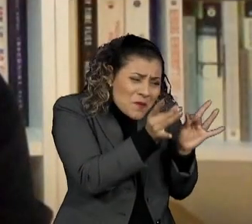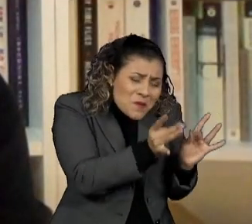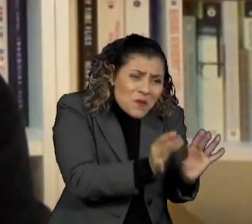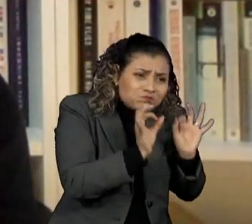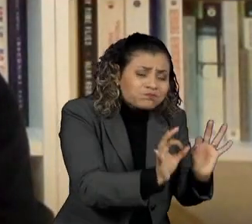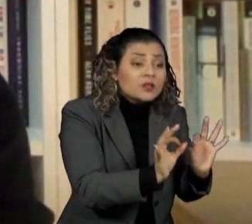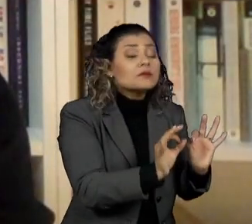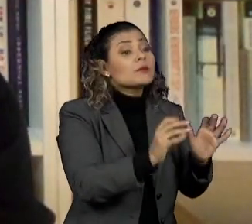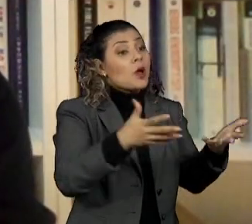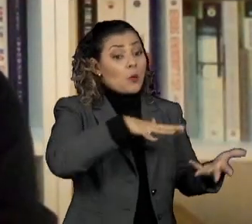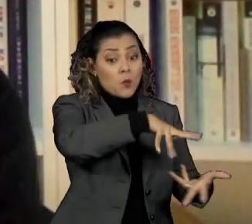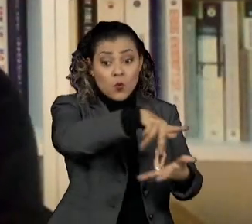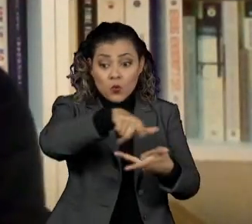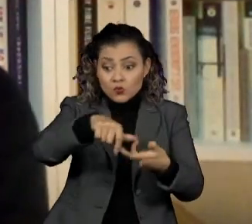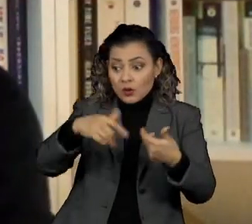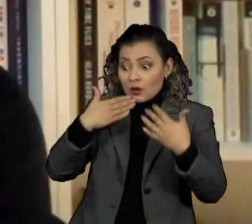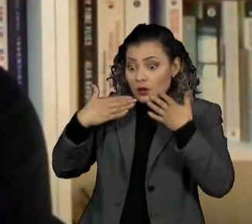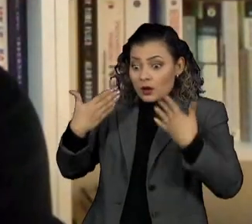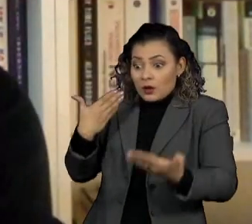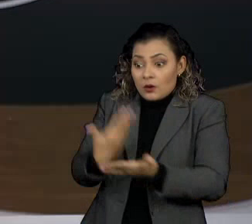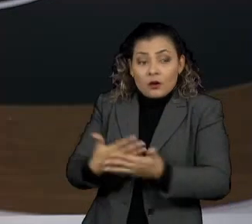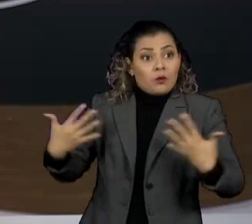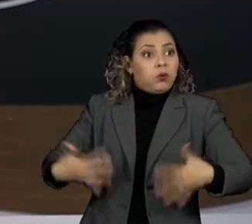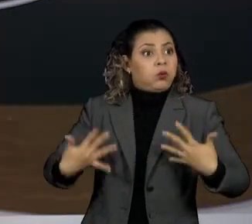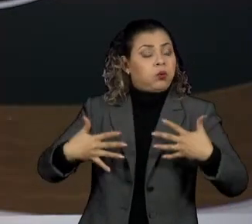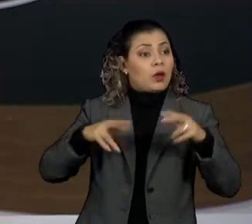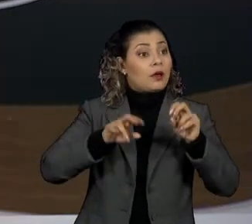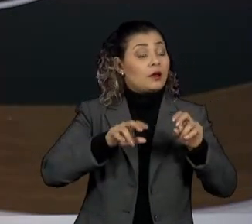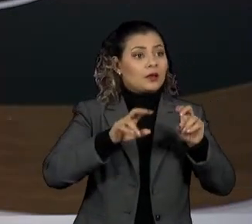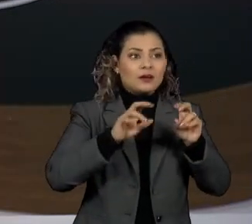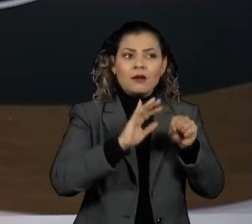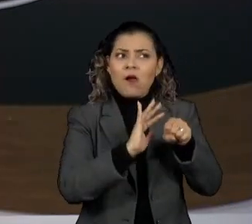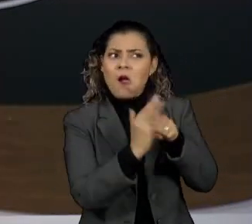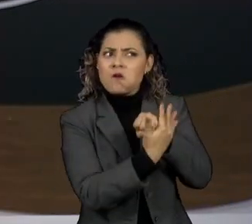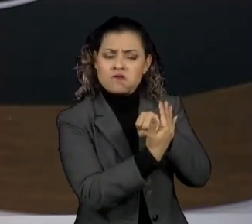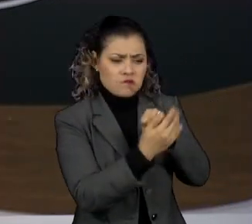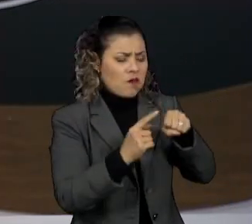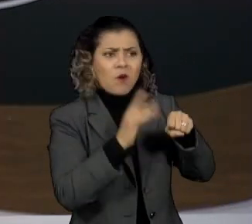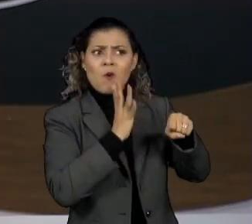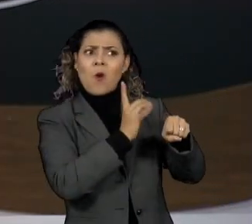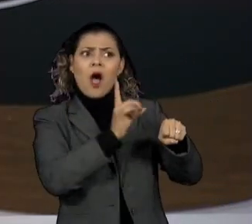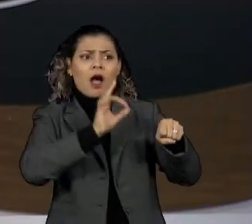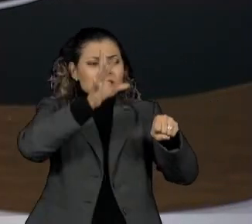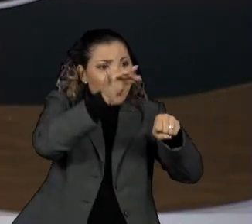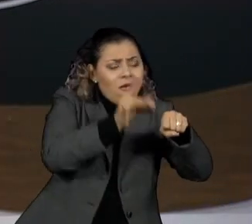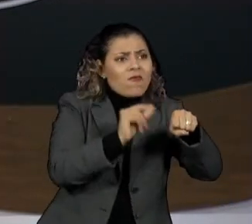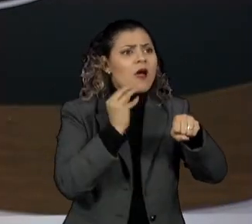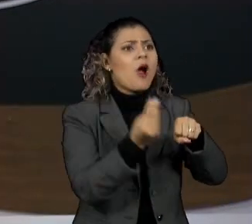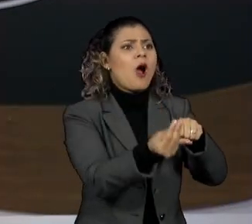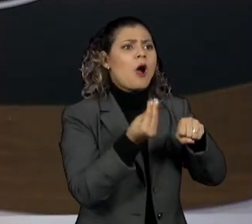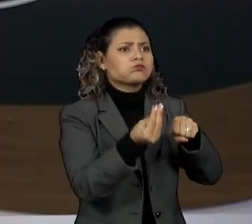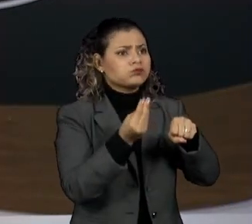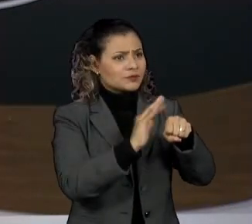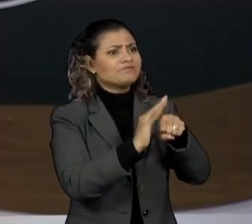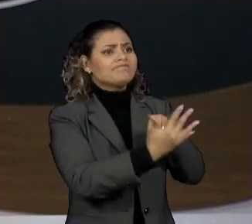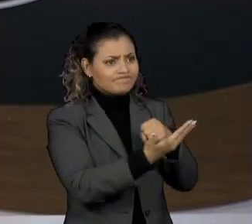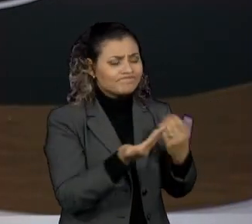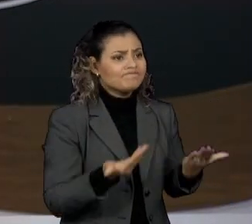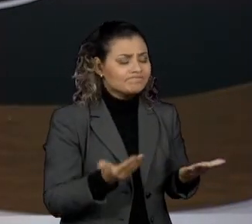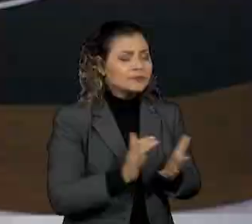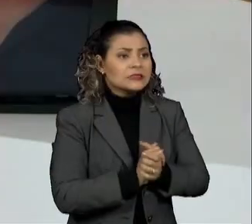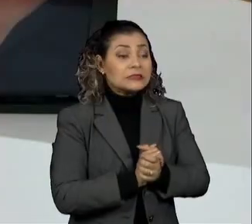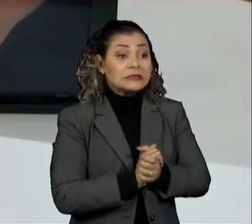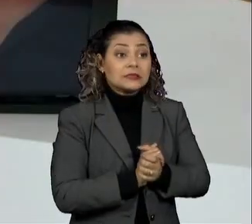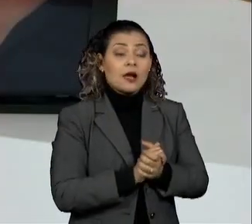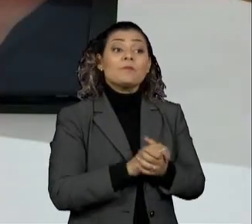E agora o mundo se vê às voltas com um personagem bem mais misterioso e de difícil detecção, que é o novo coronavírus.